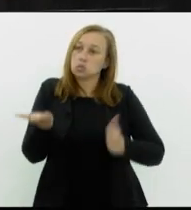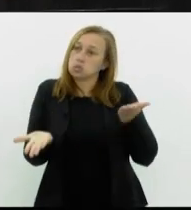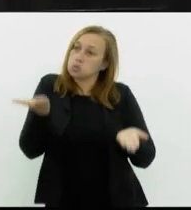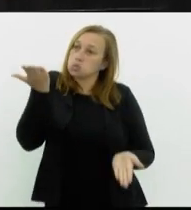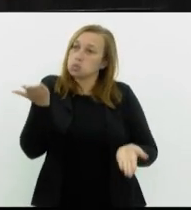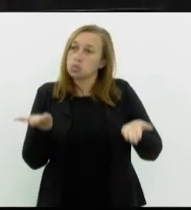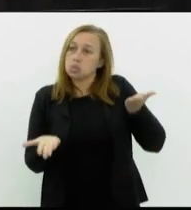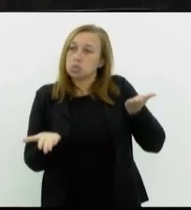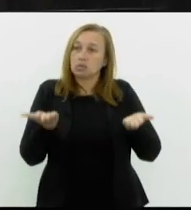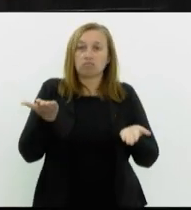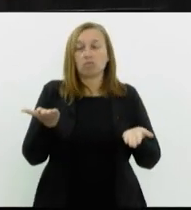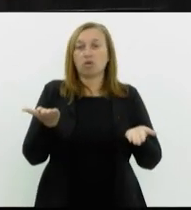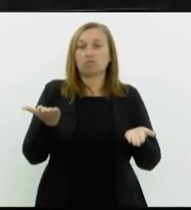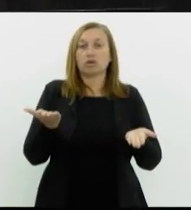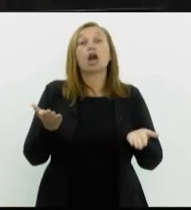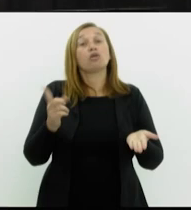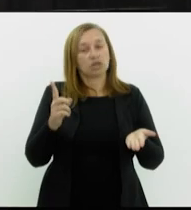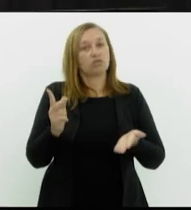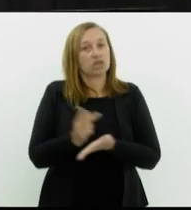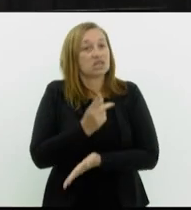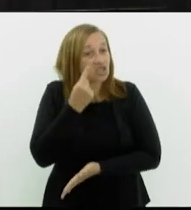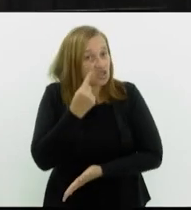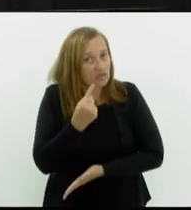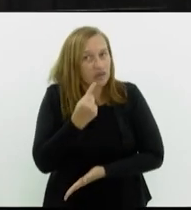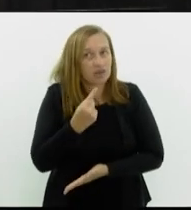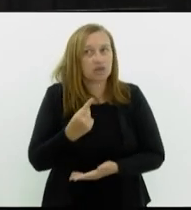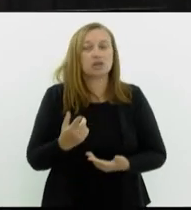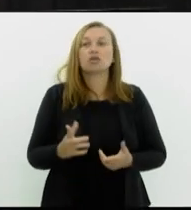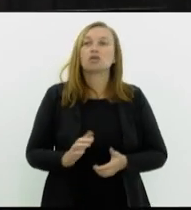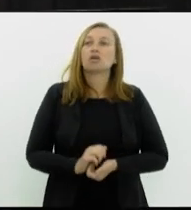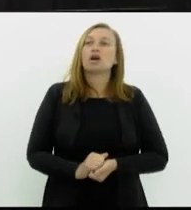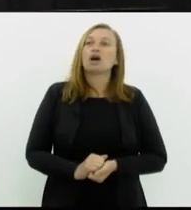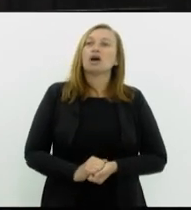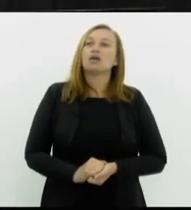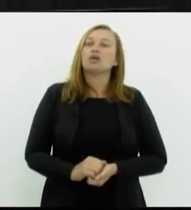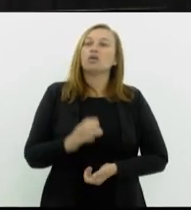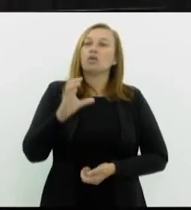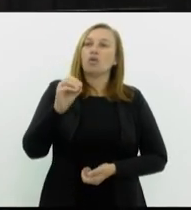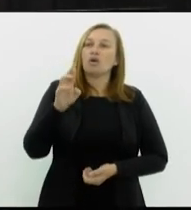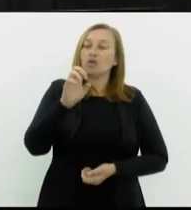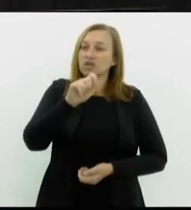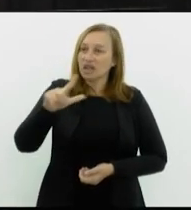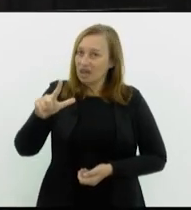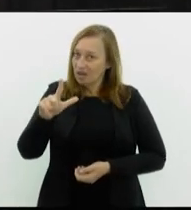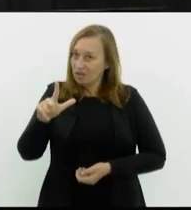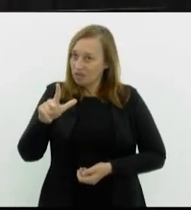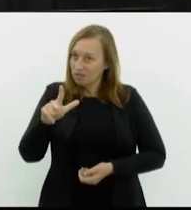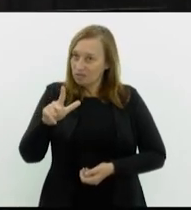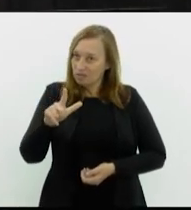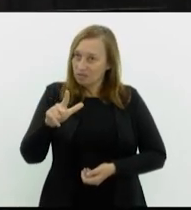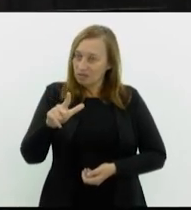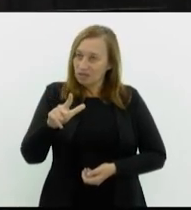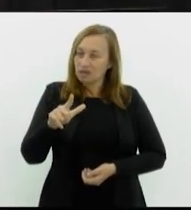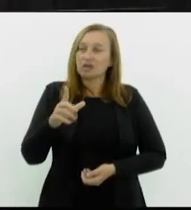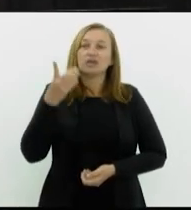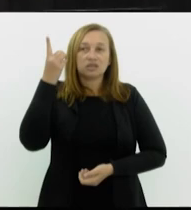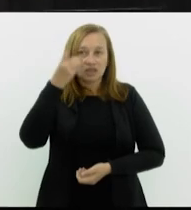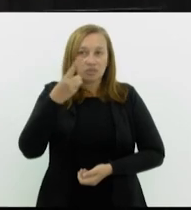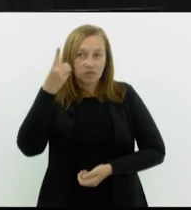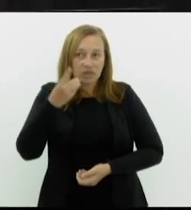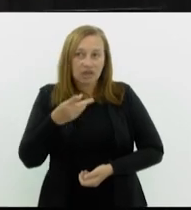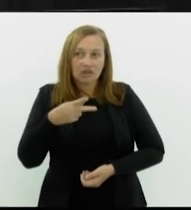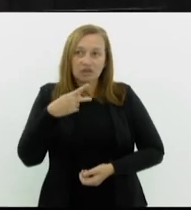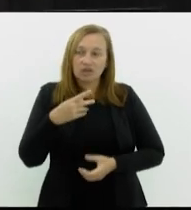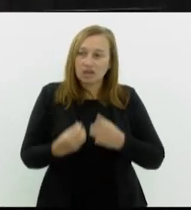o que está acontecendo. E atuo com ele, o coronel Pazuello, general Pazuello, o deputado fez uma